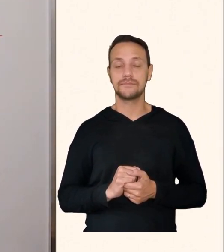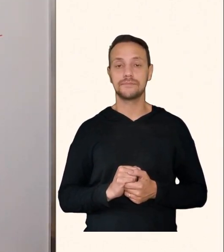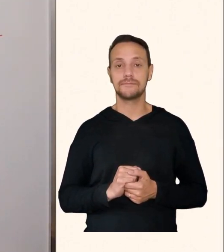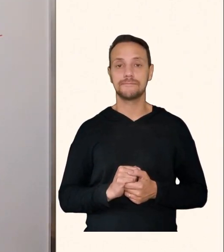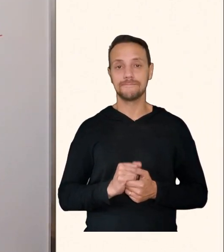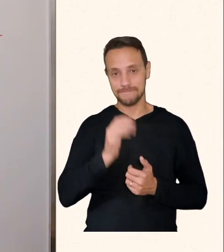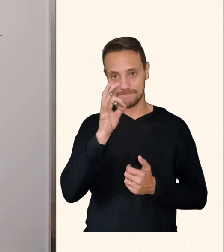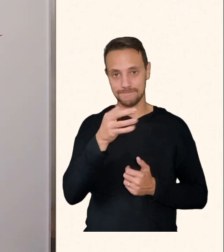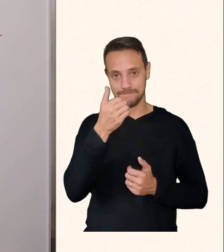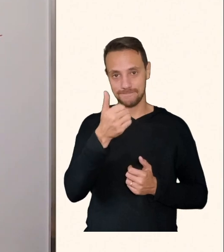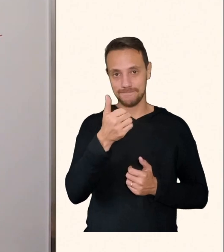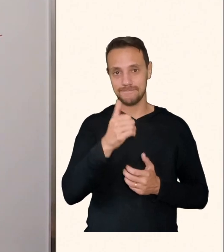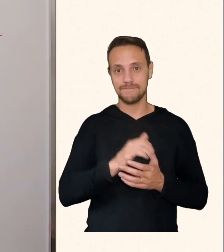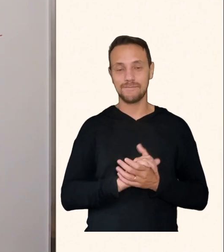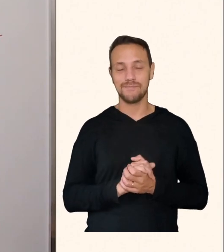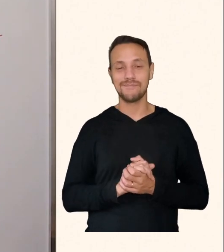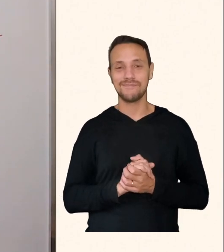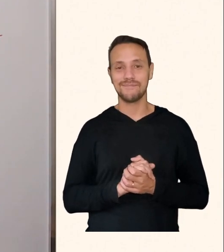positivo.